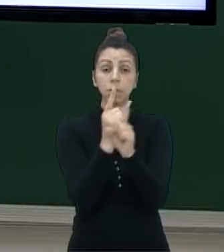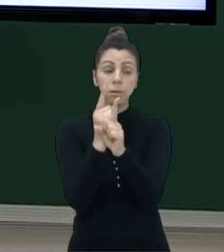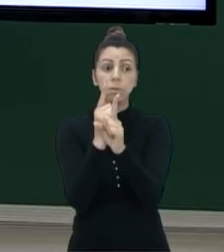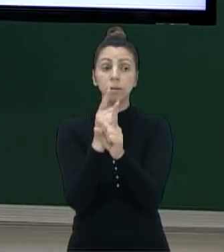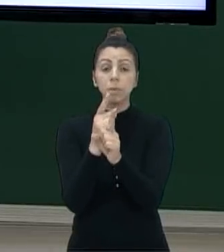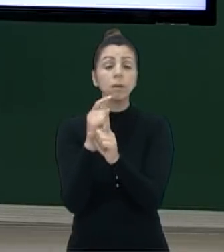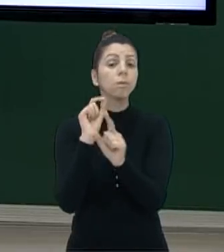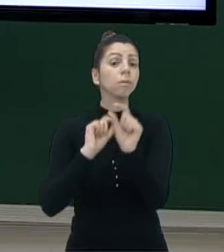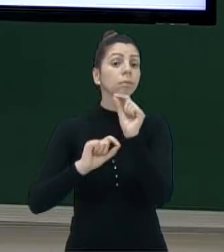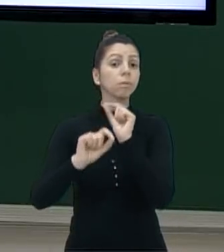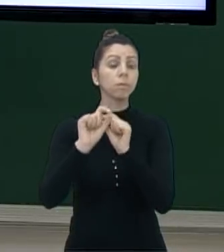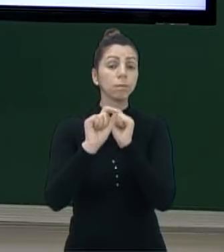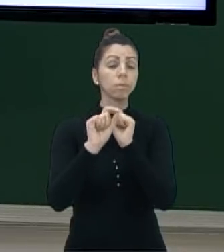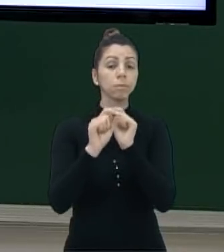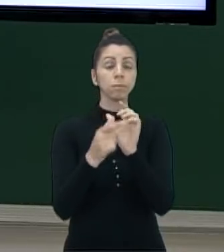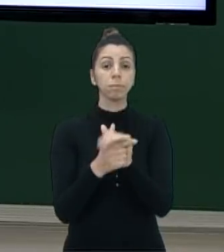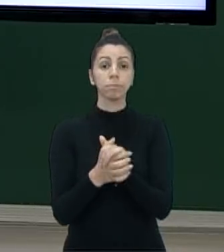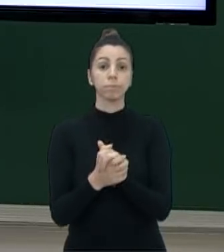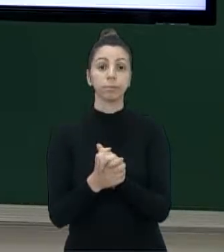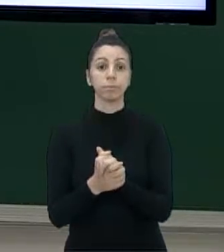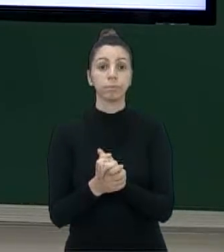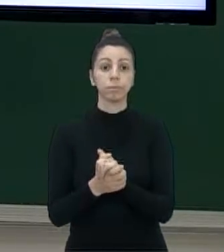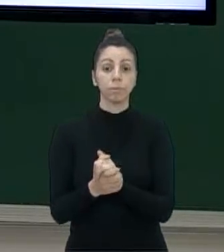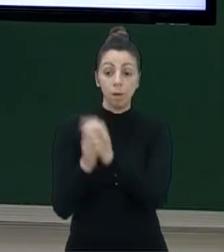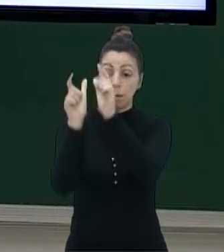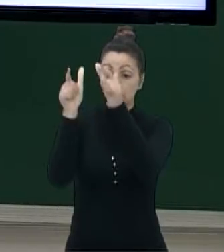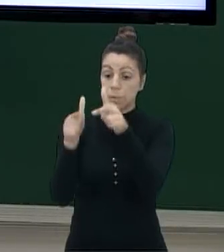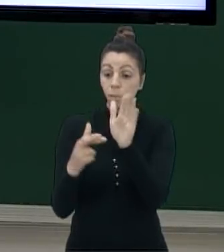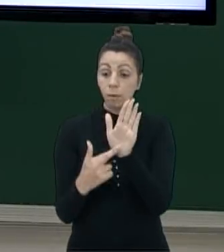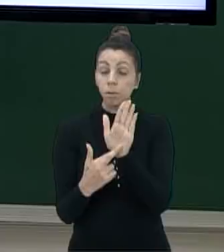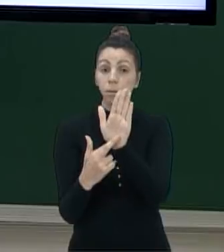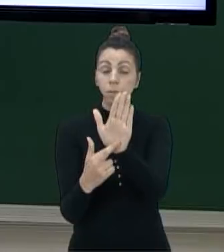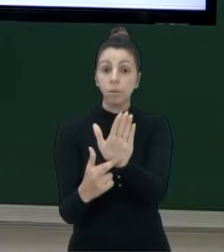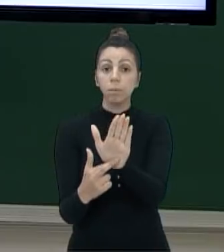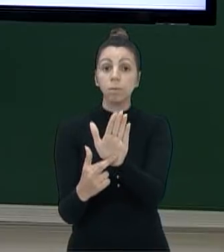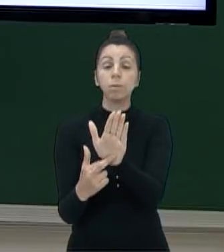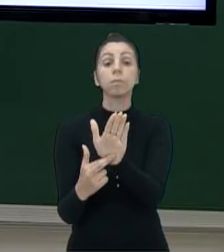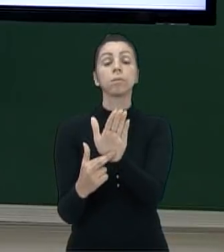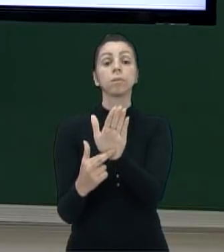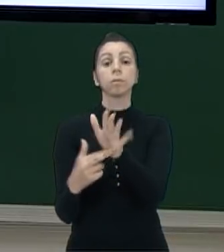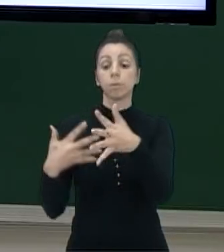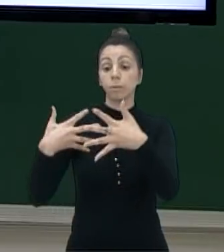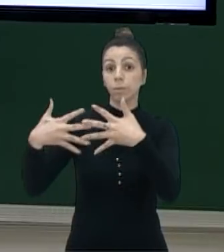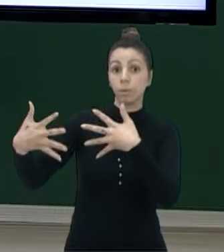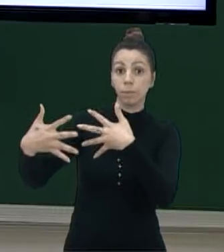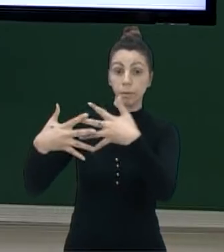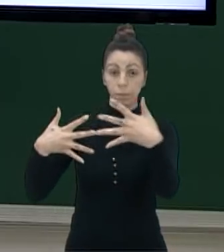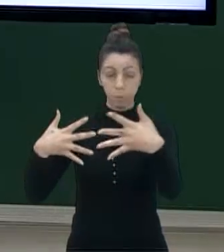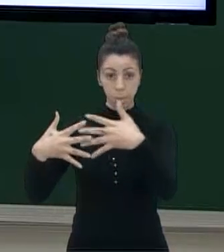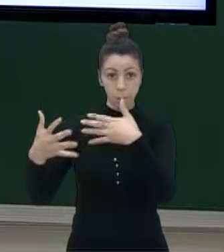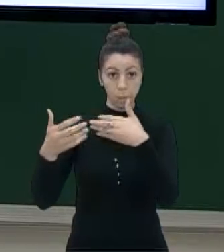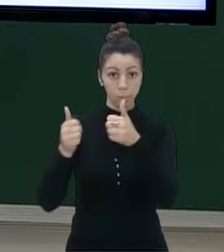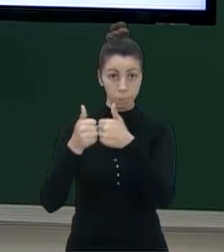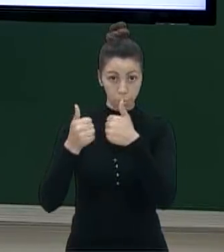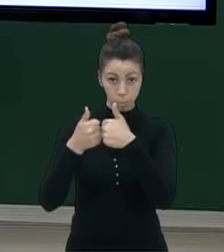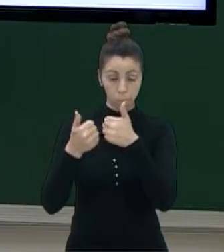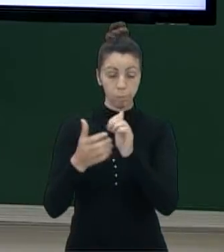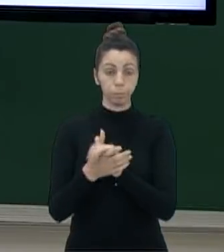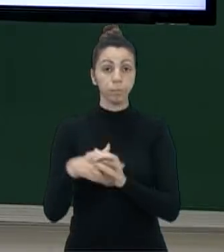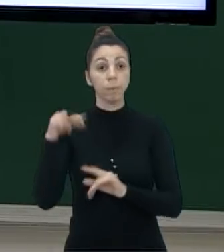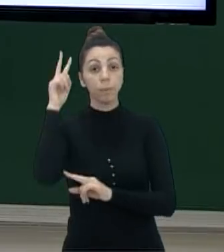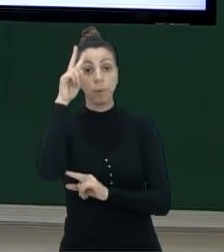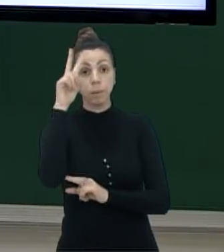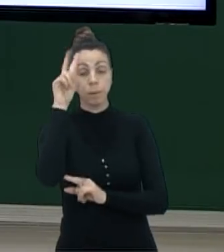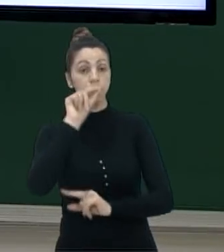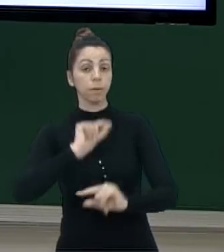ele quer que identifique o ponto que representa a localização desse terminal de ônibus.